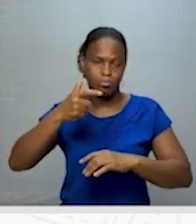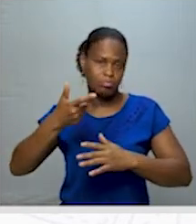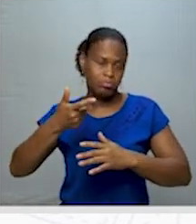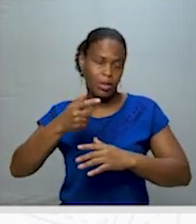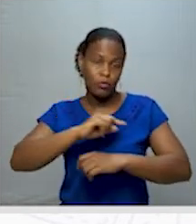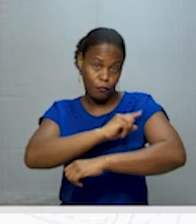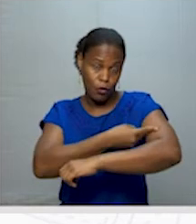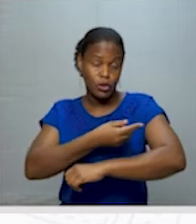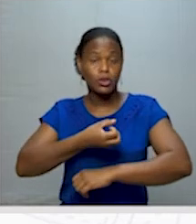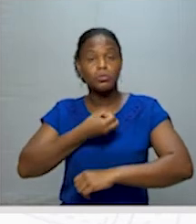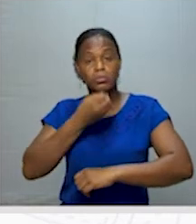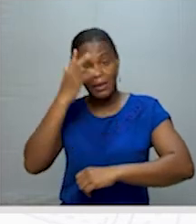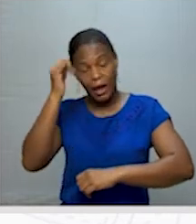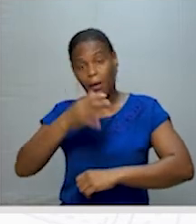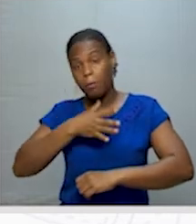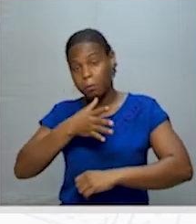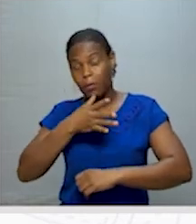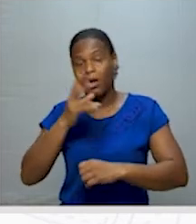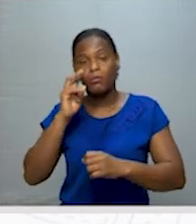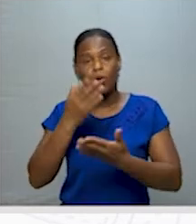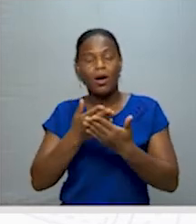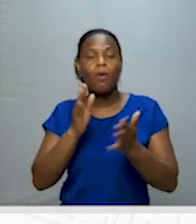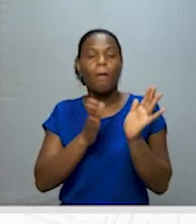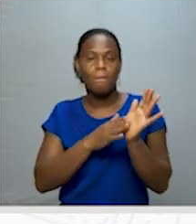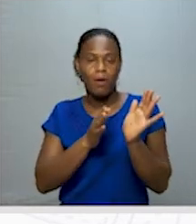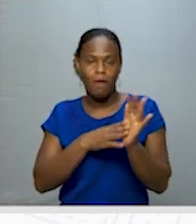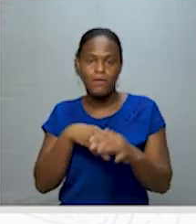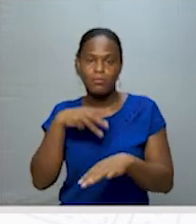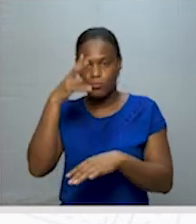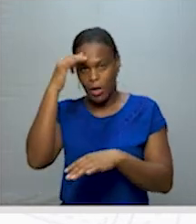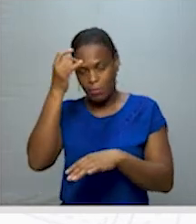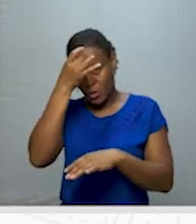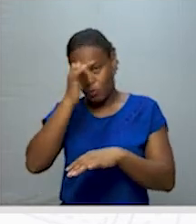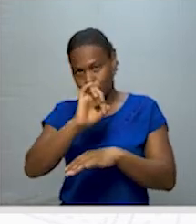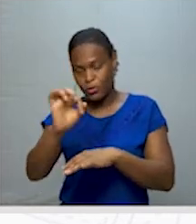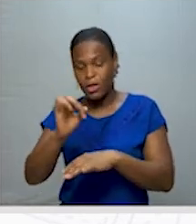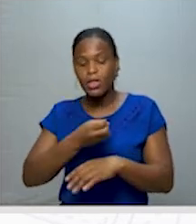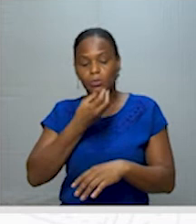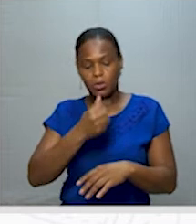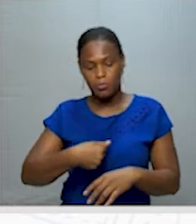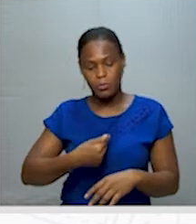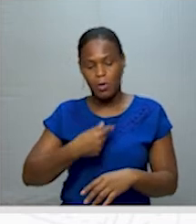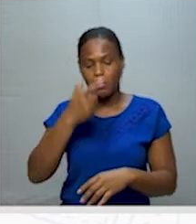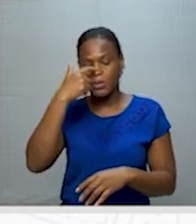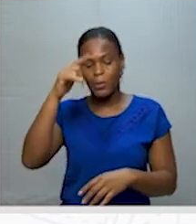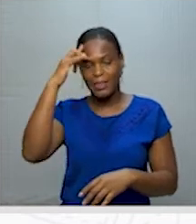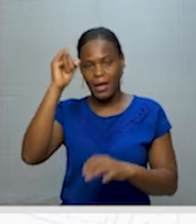autoridade que reforçam o argumento e comprovam sua tese, argumentos próprios do autor e uma